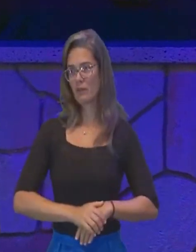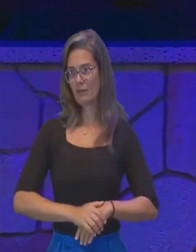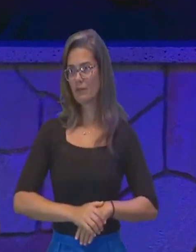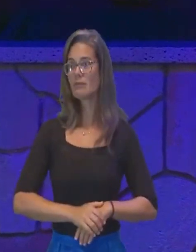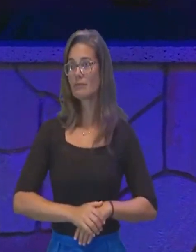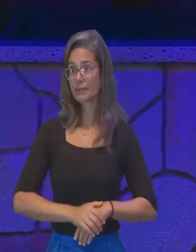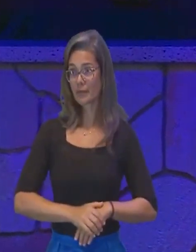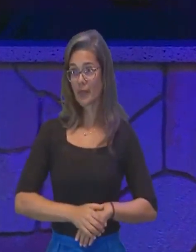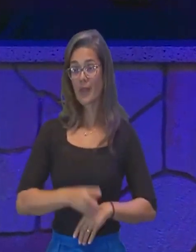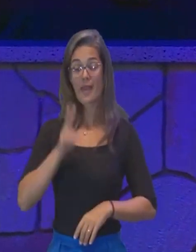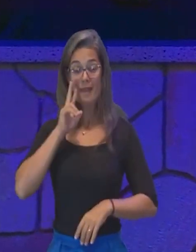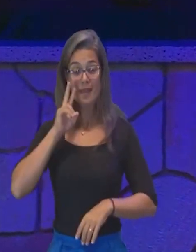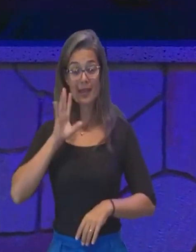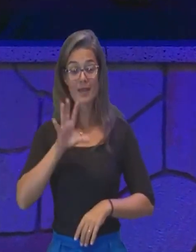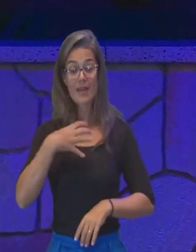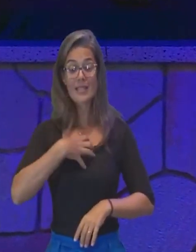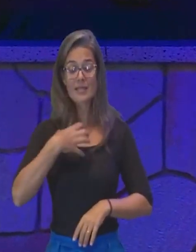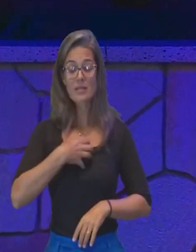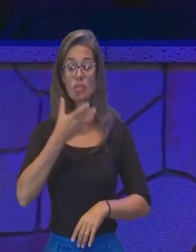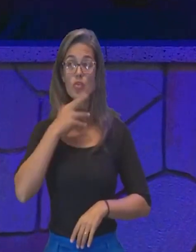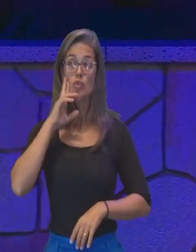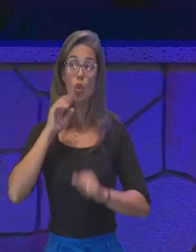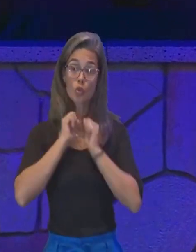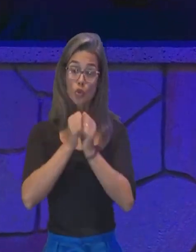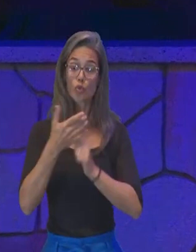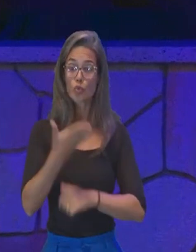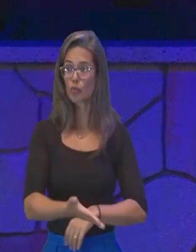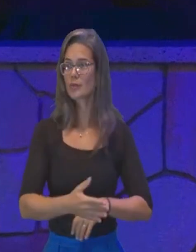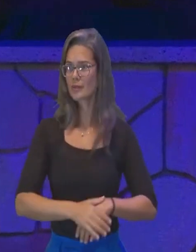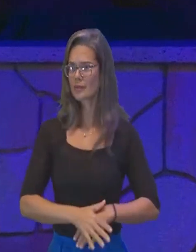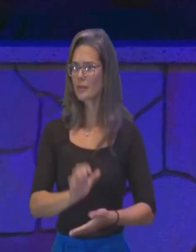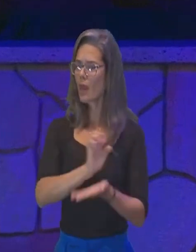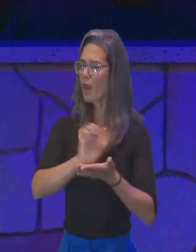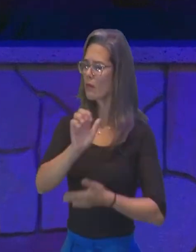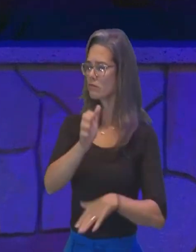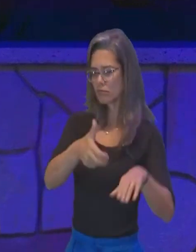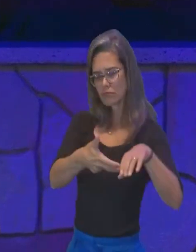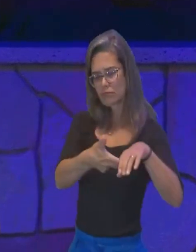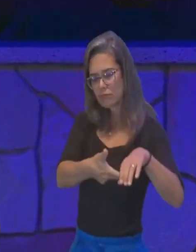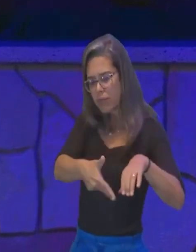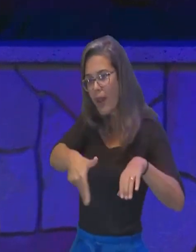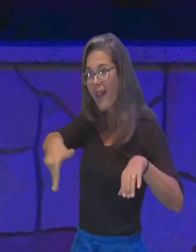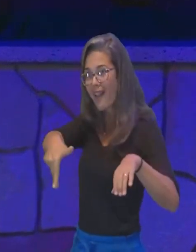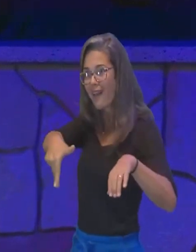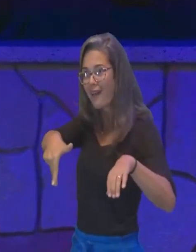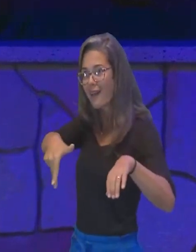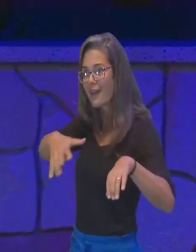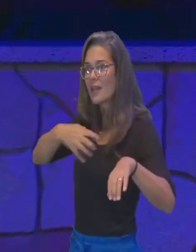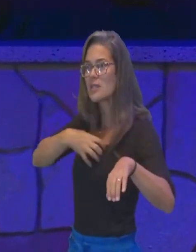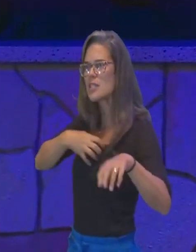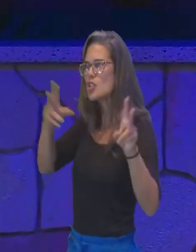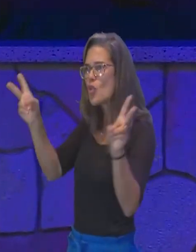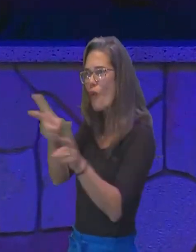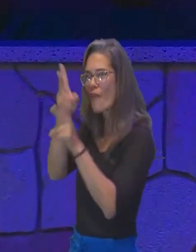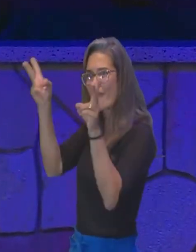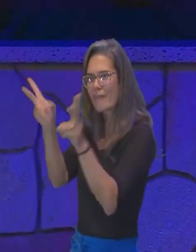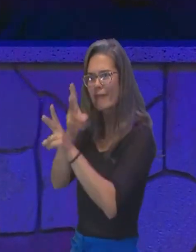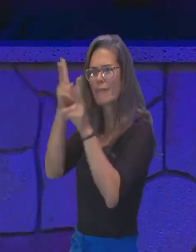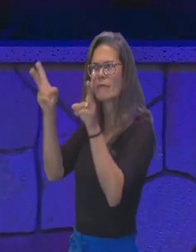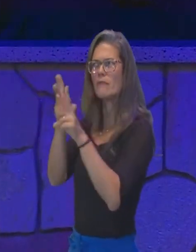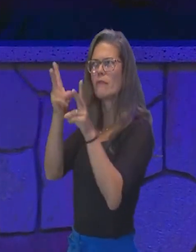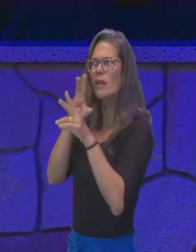grande e forte vento fendia os montes e despedaçava as penhas diante do Senhor, porém o Senhor não estava no